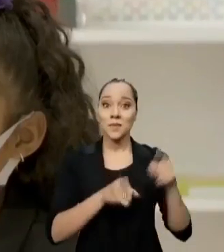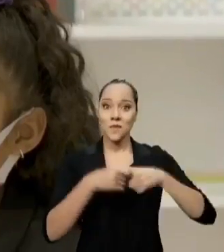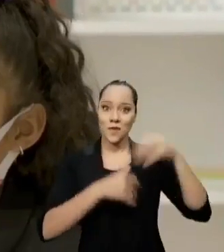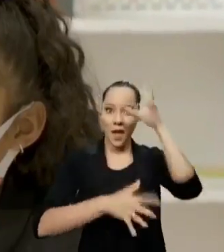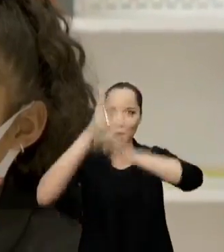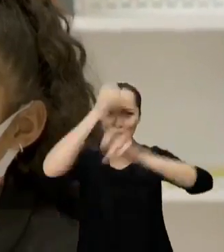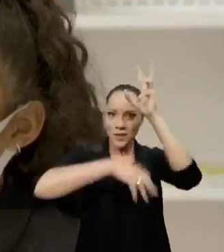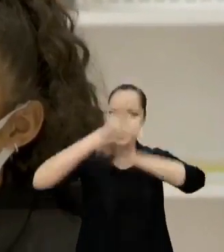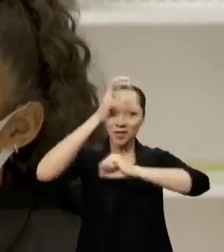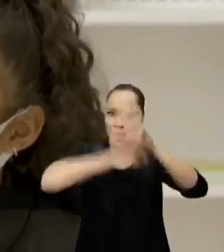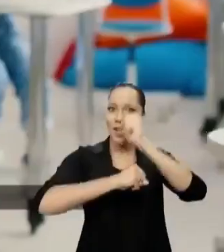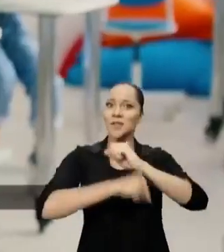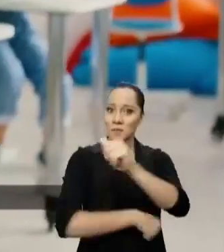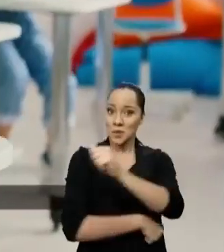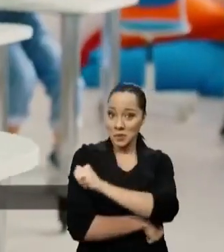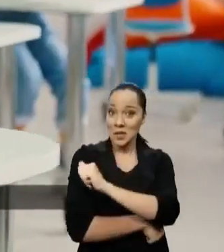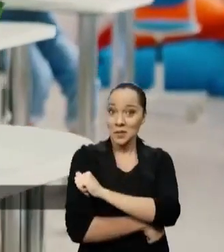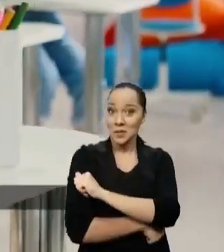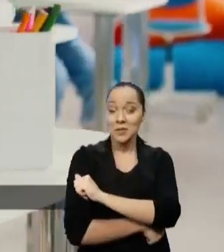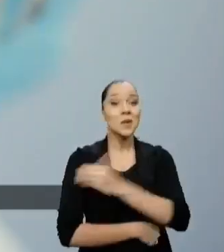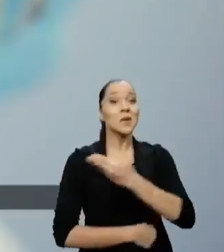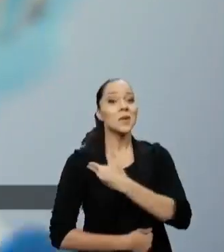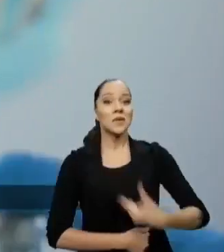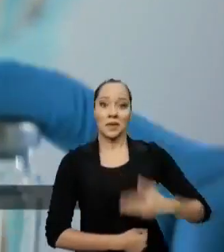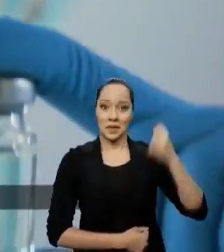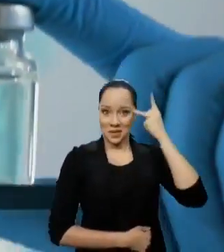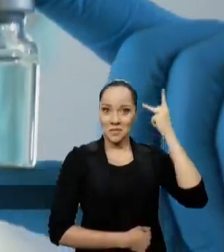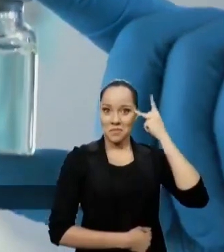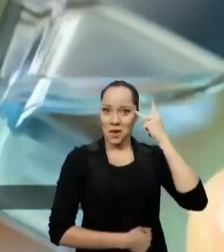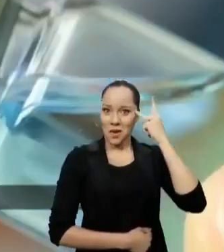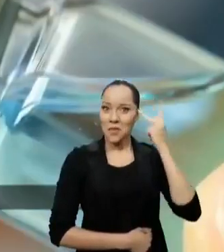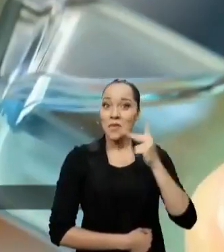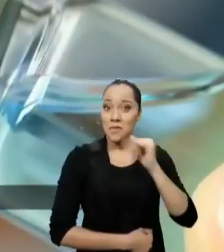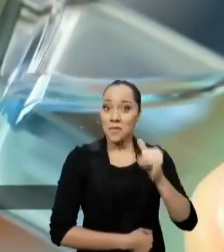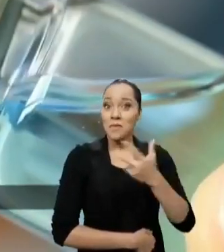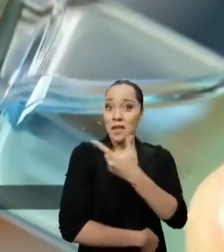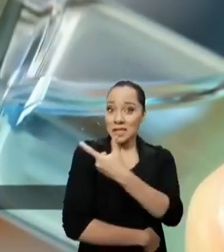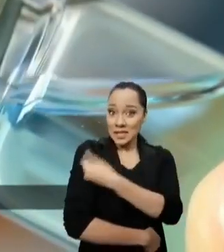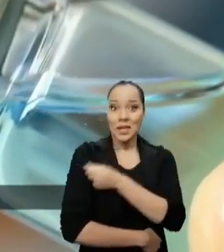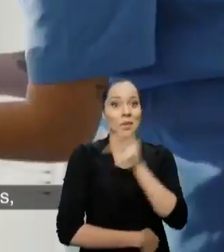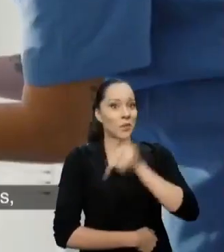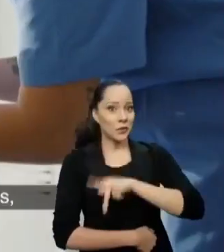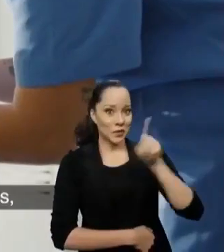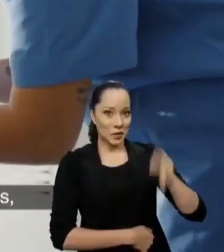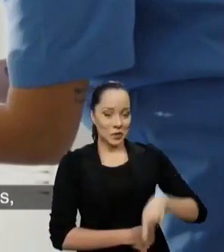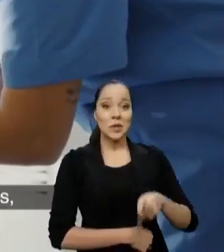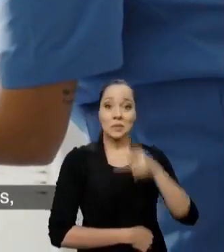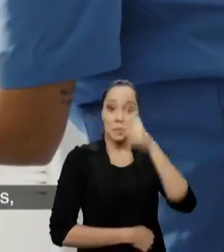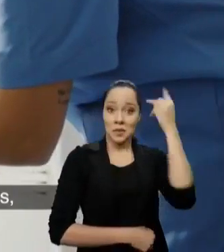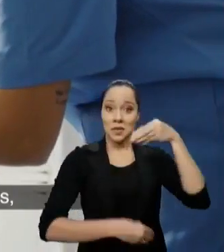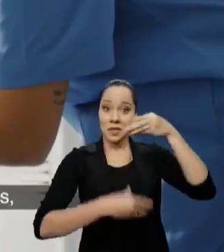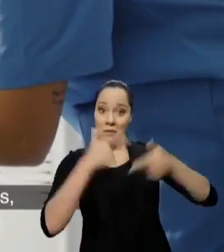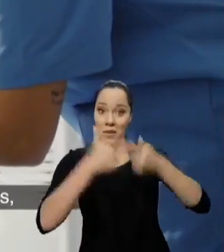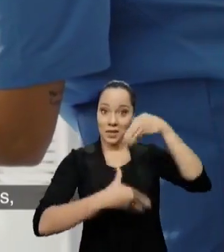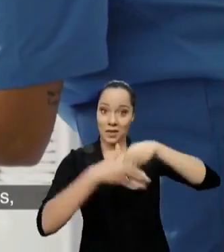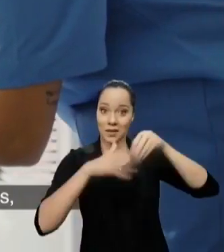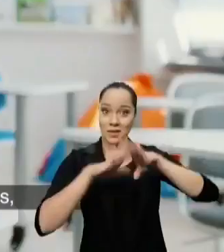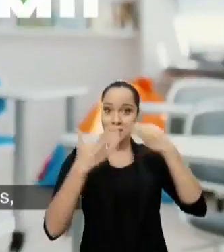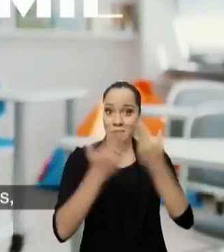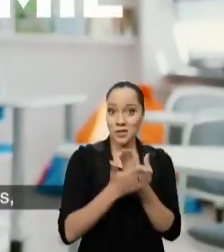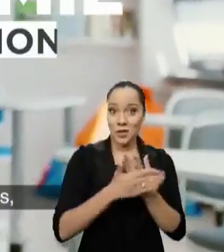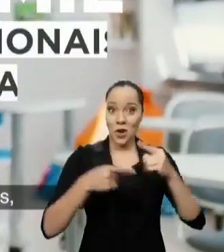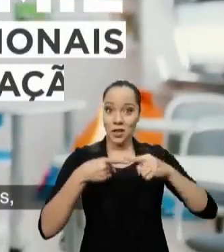perímetro é igual do lado. E a razão de semelhança da área é igual o lado ao quadrado. A razão de semelhança